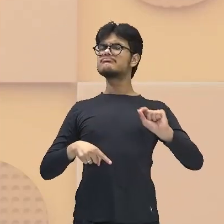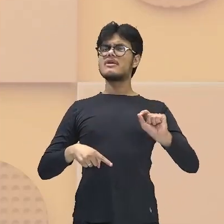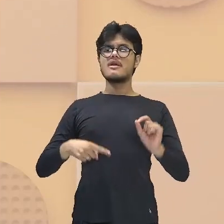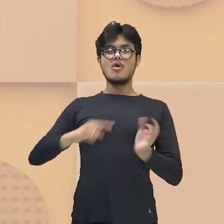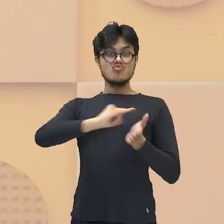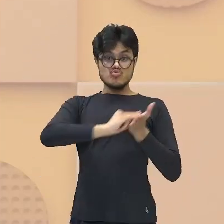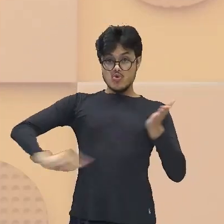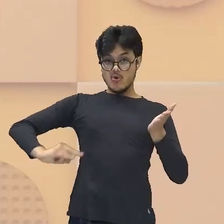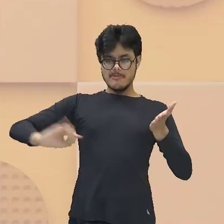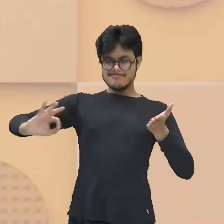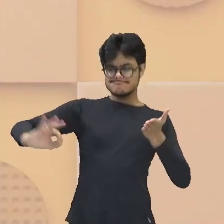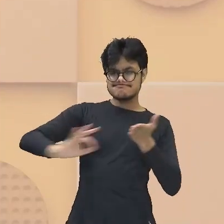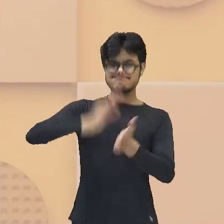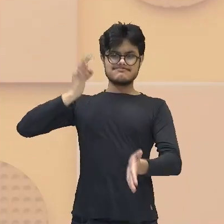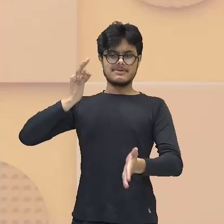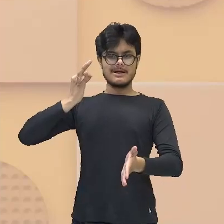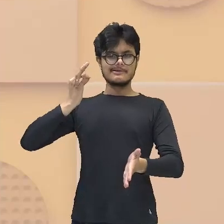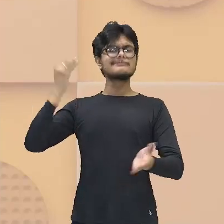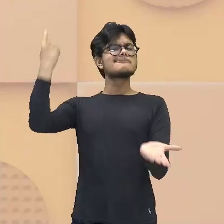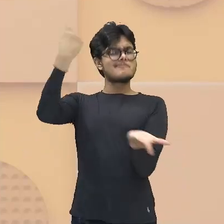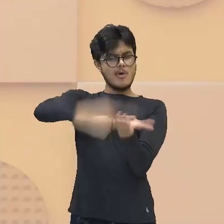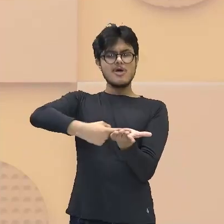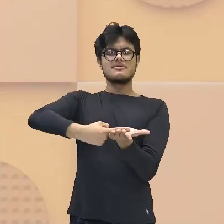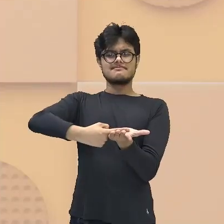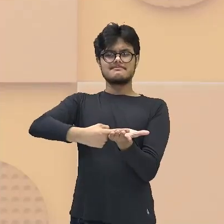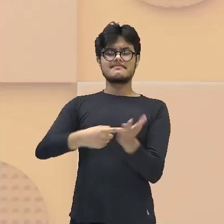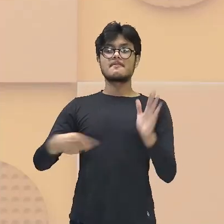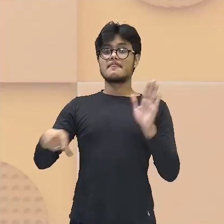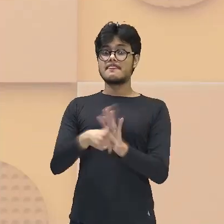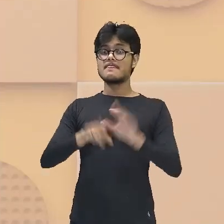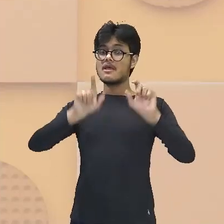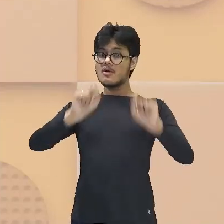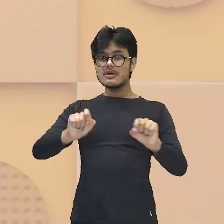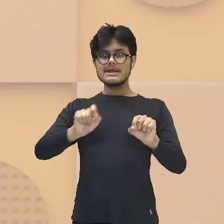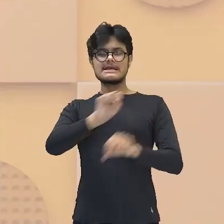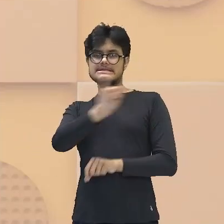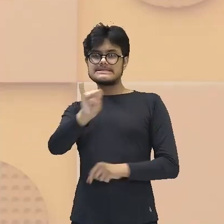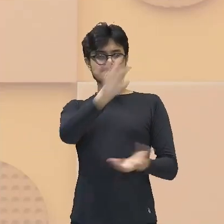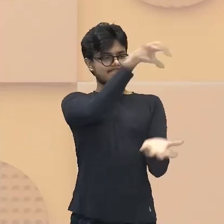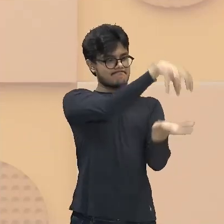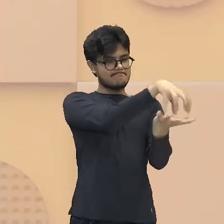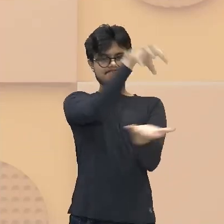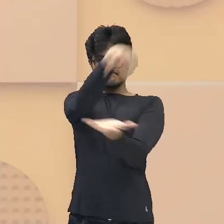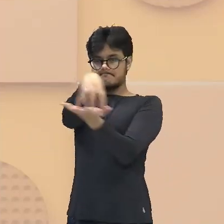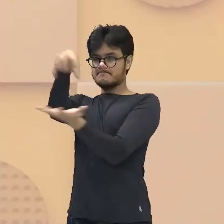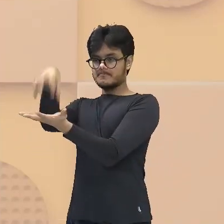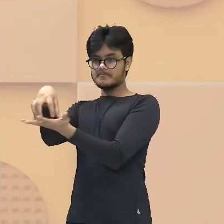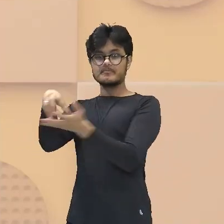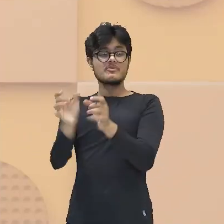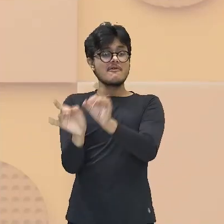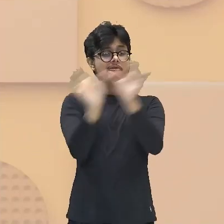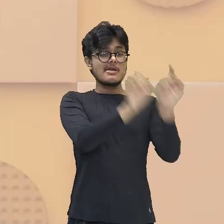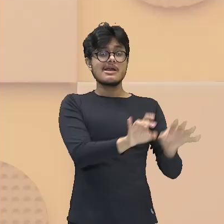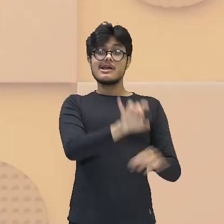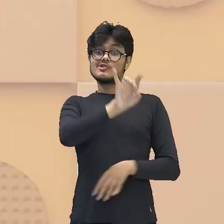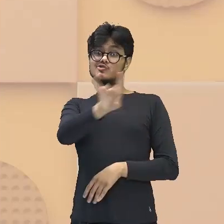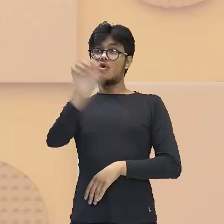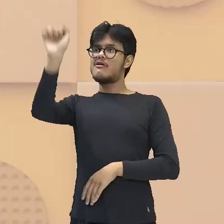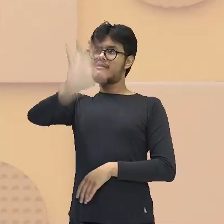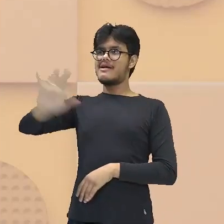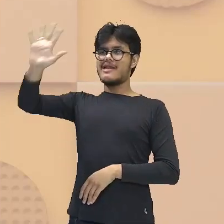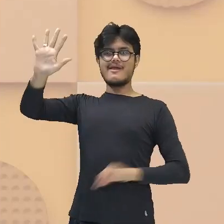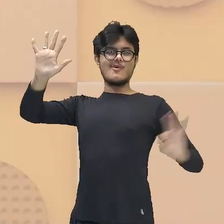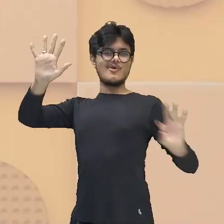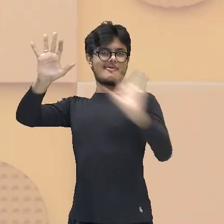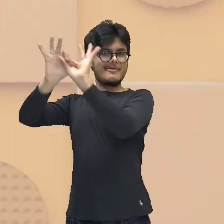né, que foi imposto por elas para que essas colônias elas comercializassem apenas com